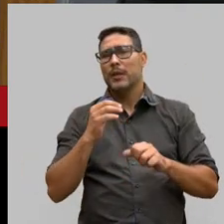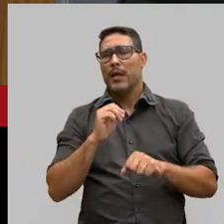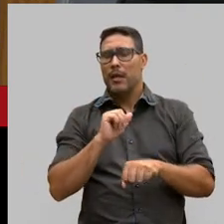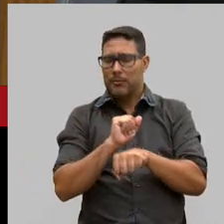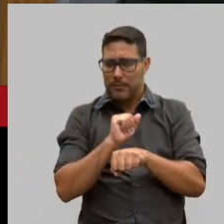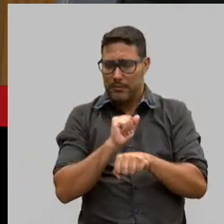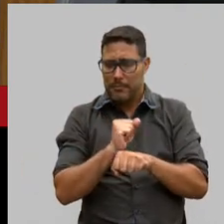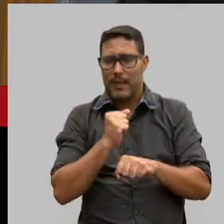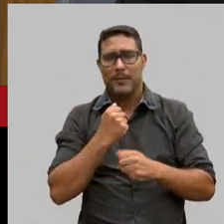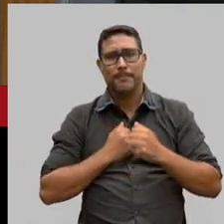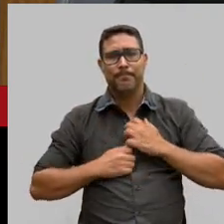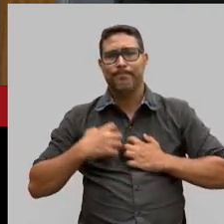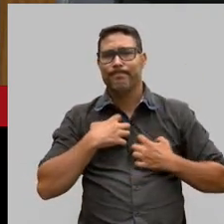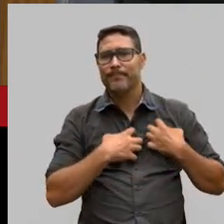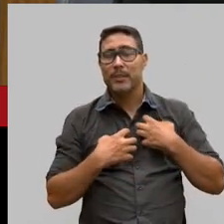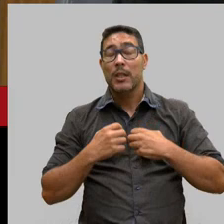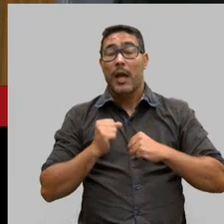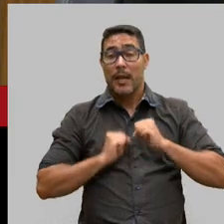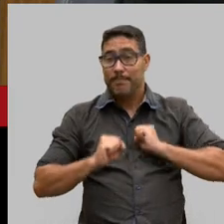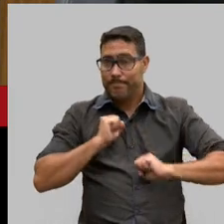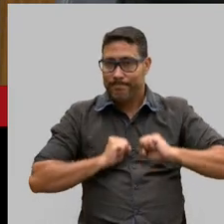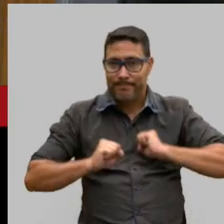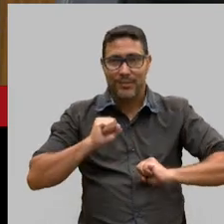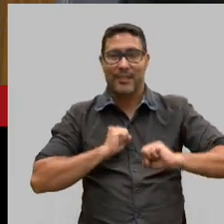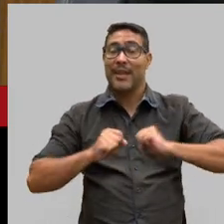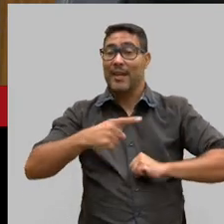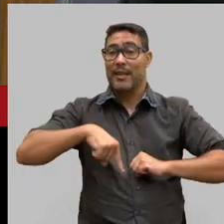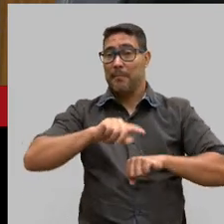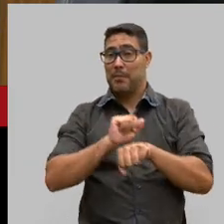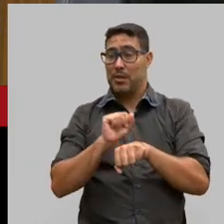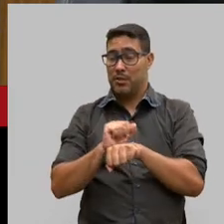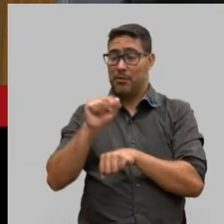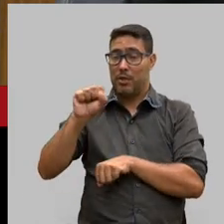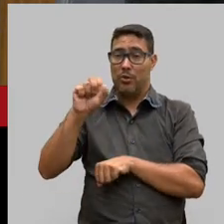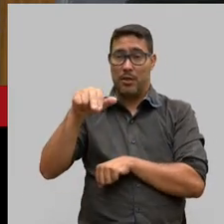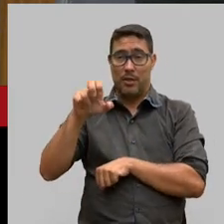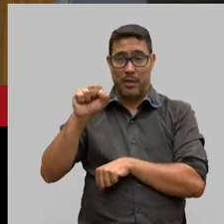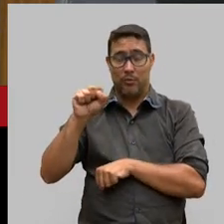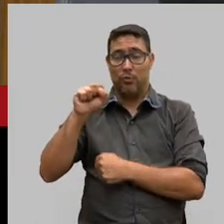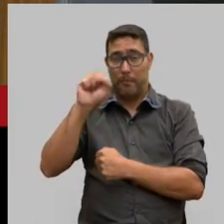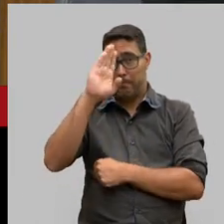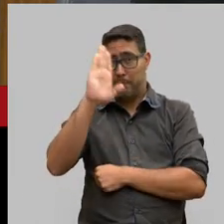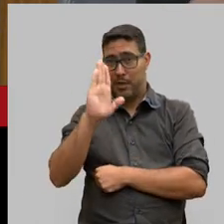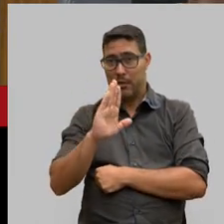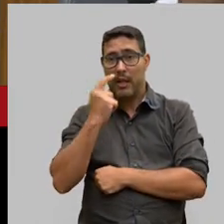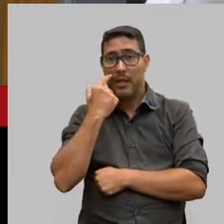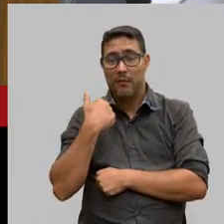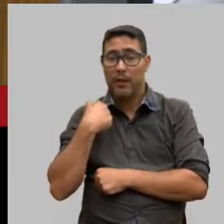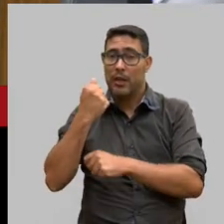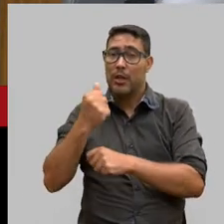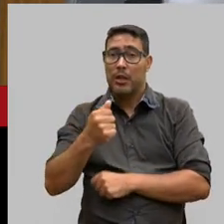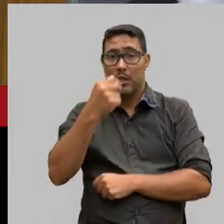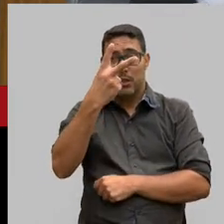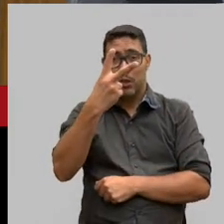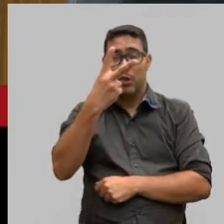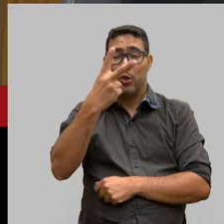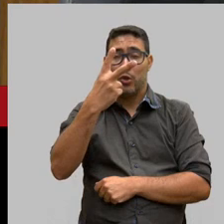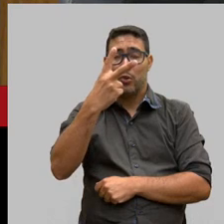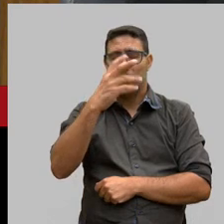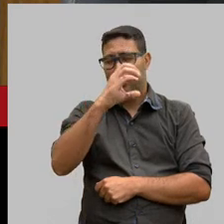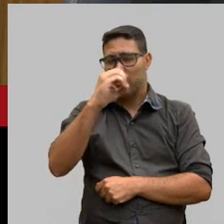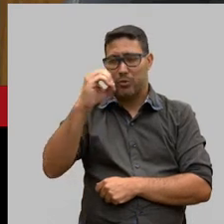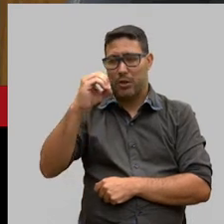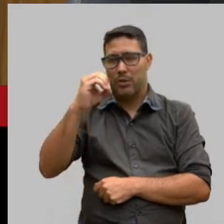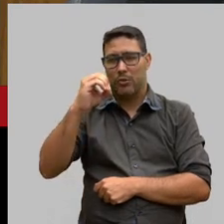censo brasileiro para que a gente possa de fato entender que dentro desse quantos dentro desses 200 e poucos milhões de habitantes